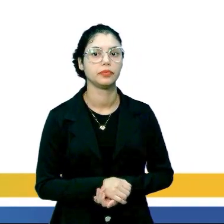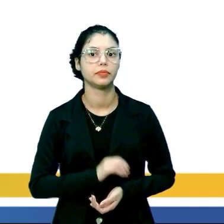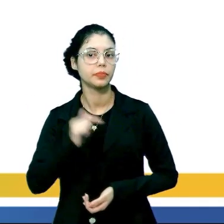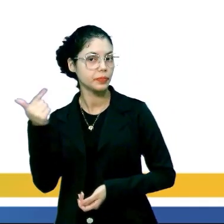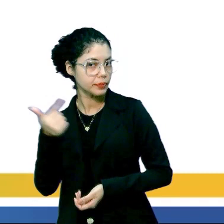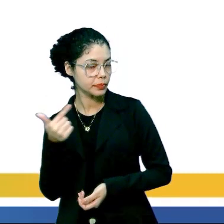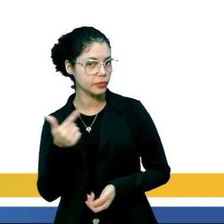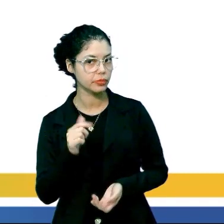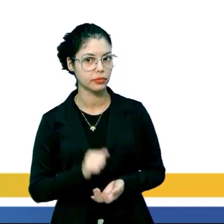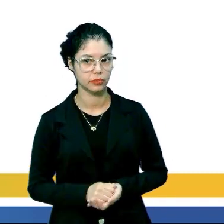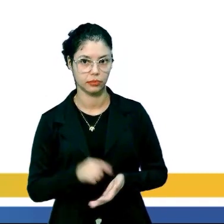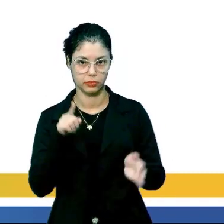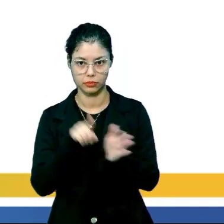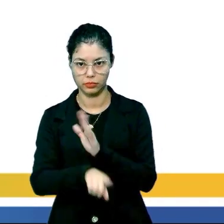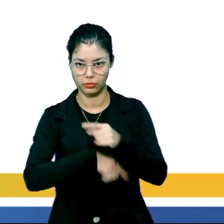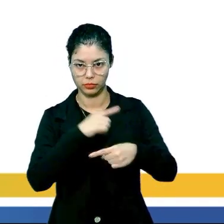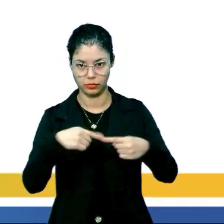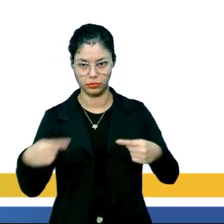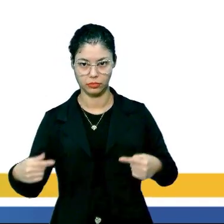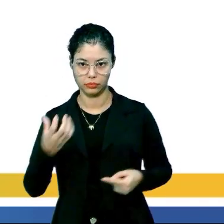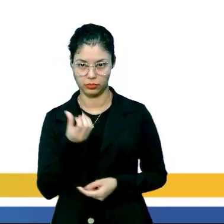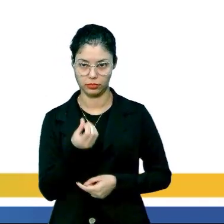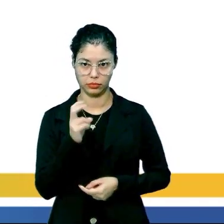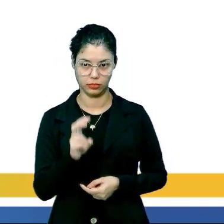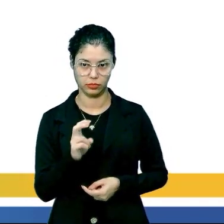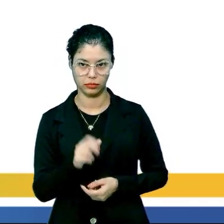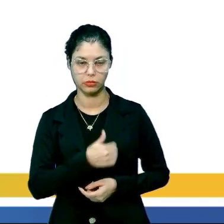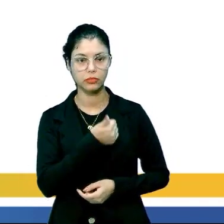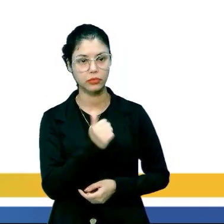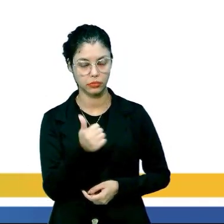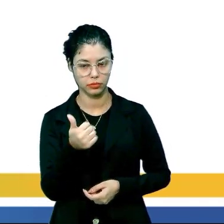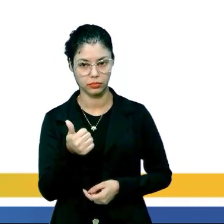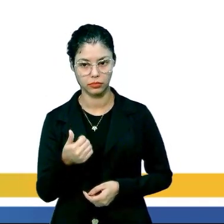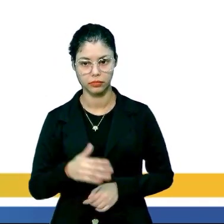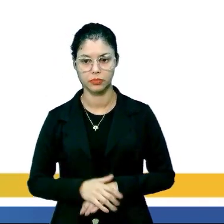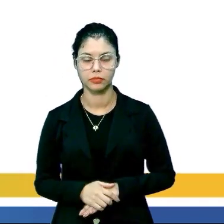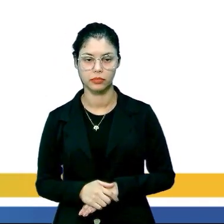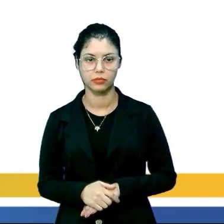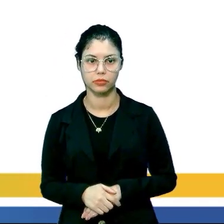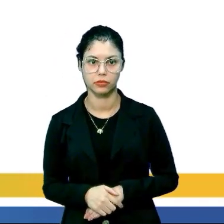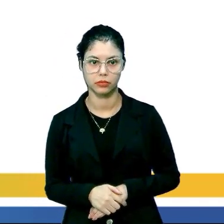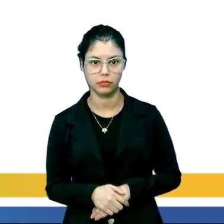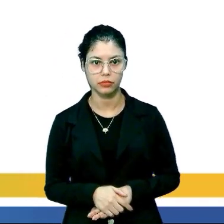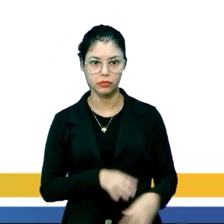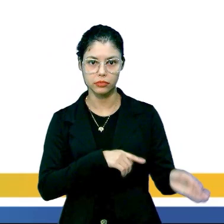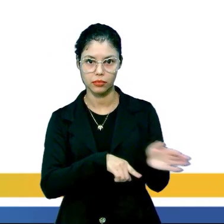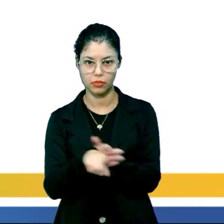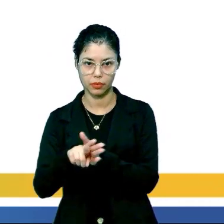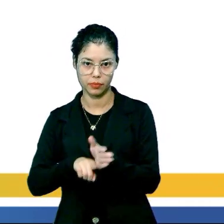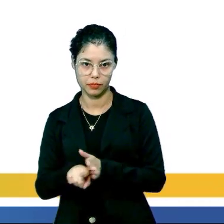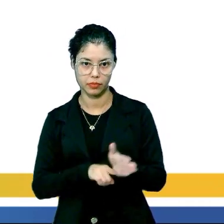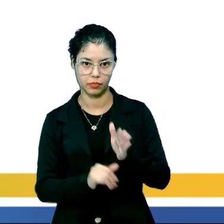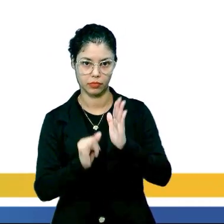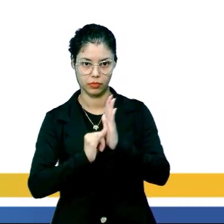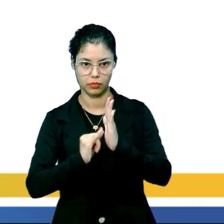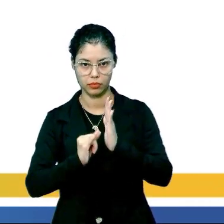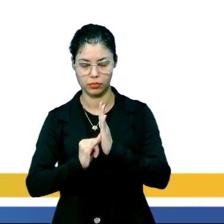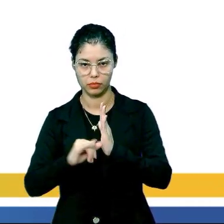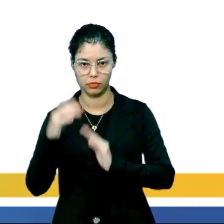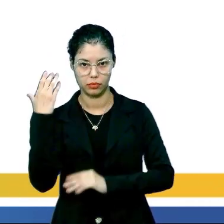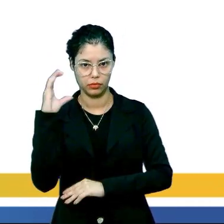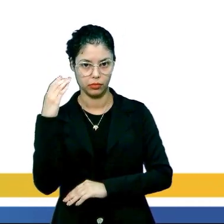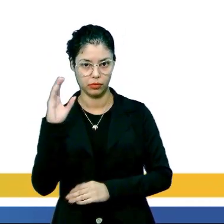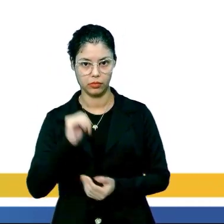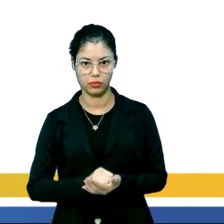Segunda questão, né? Também lá do livro de vocês, se encontra na página 65, questão 11. Pesquisadores